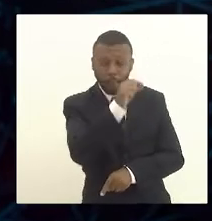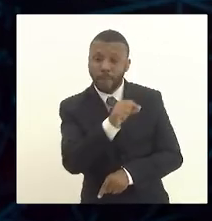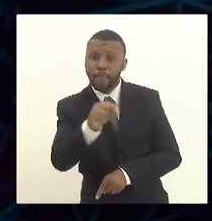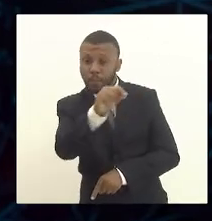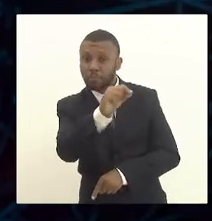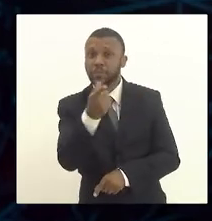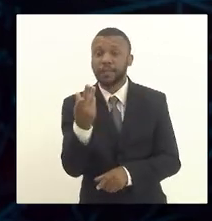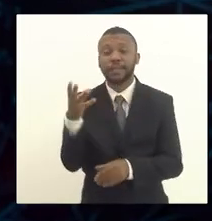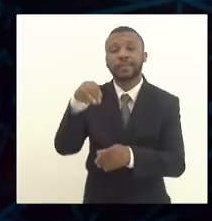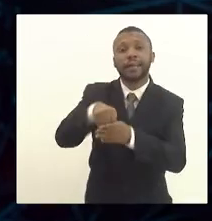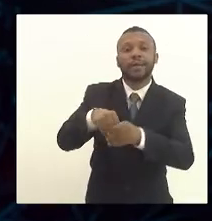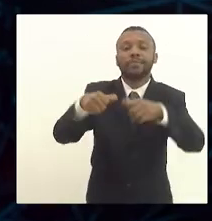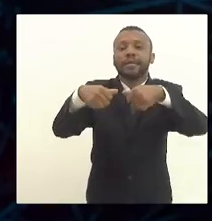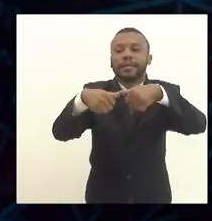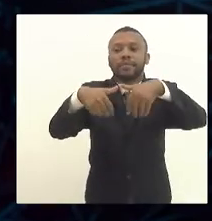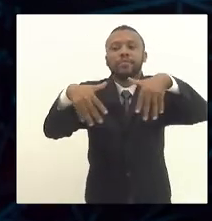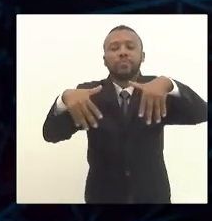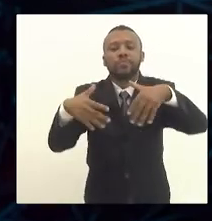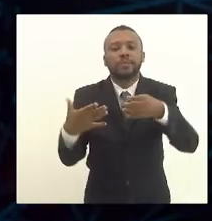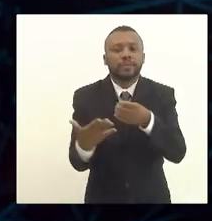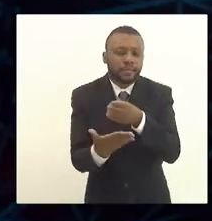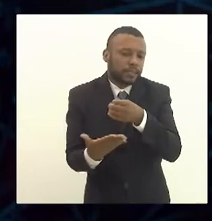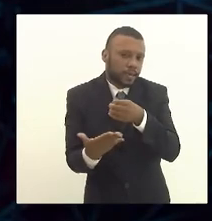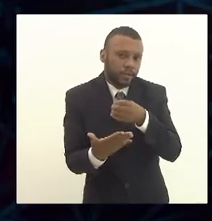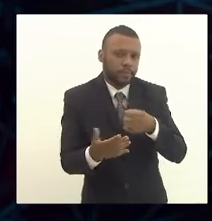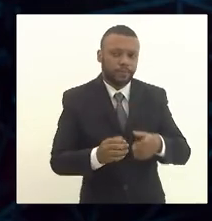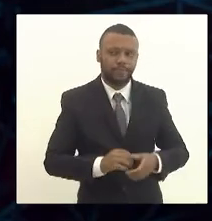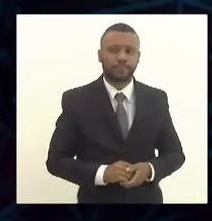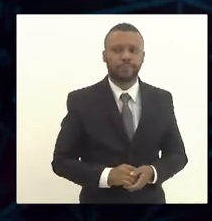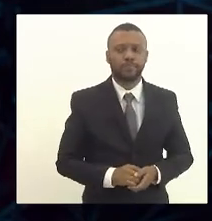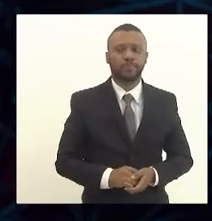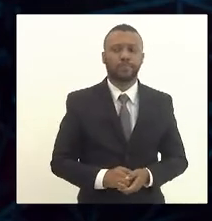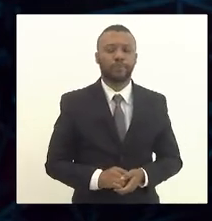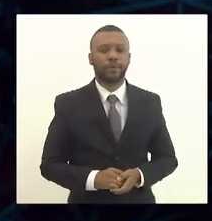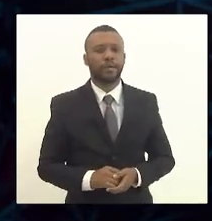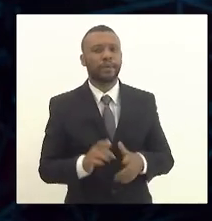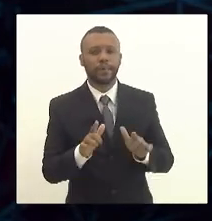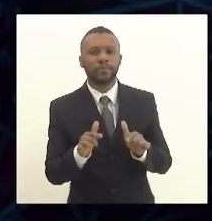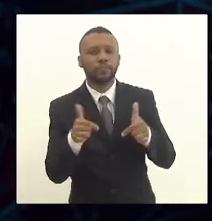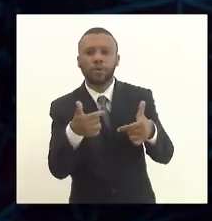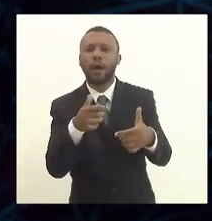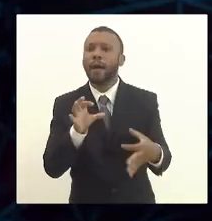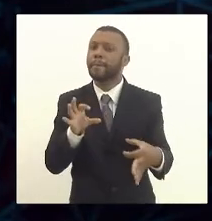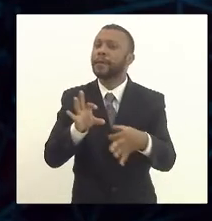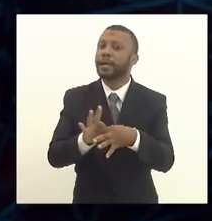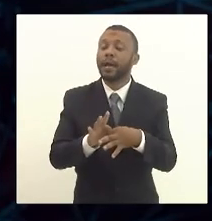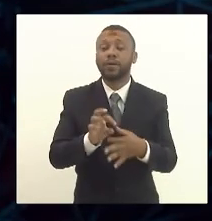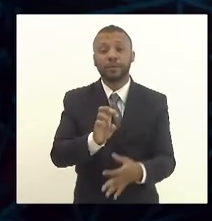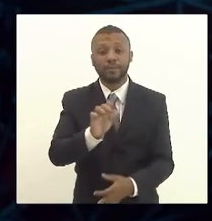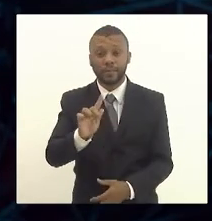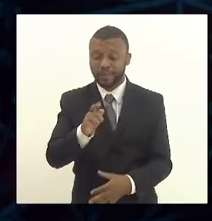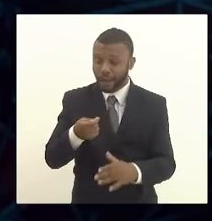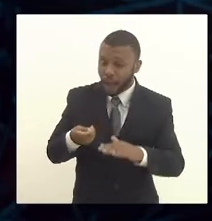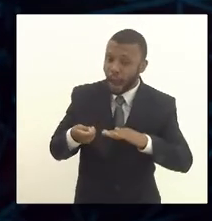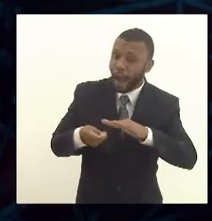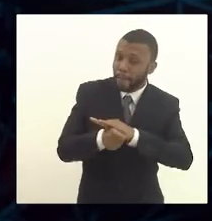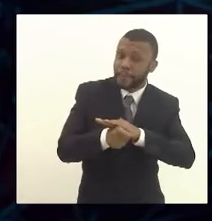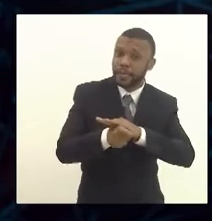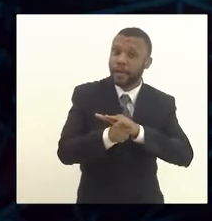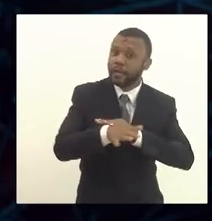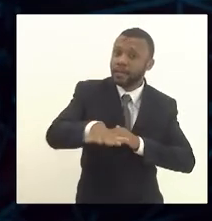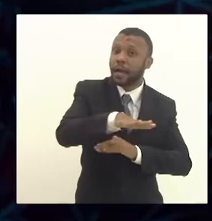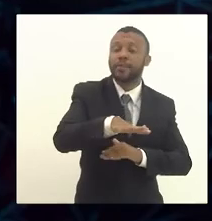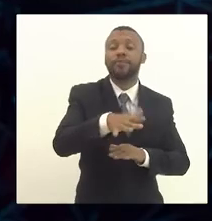nesse ecossistema. E essa postura ativa significa, na nossa visão, aplicar o 5G em projetos, efetivamente. Dito isso,